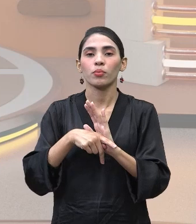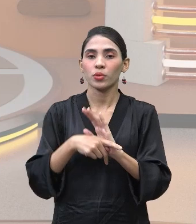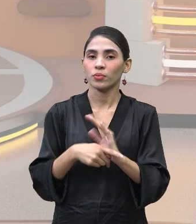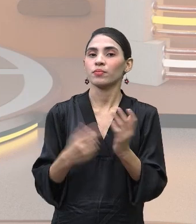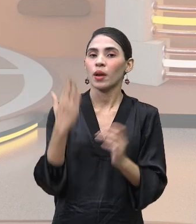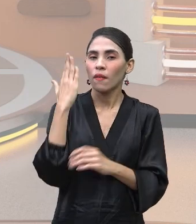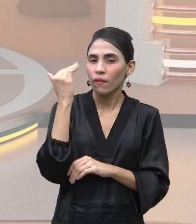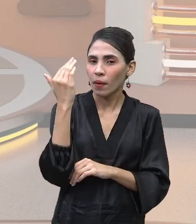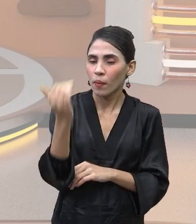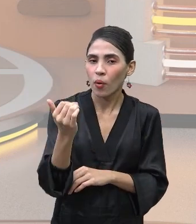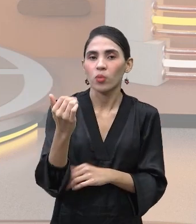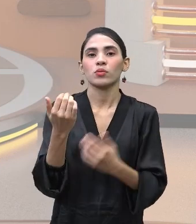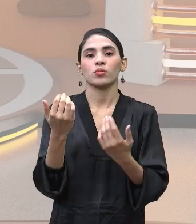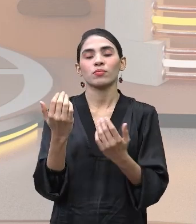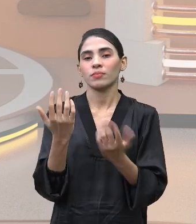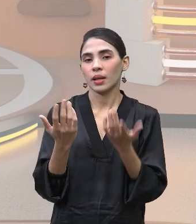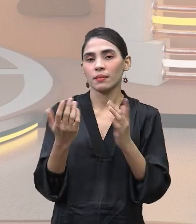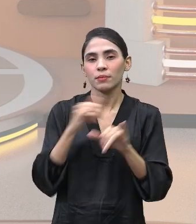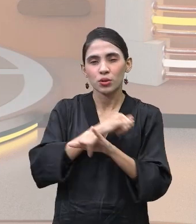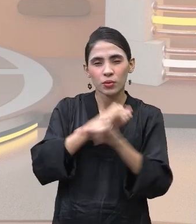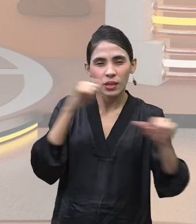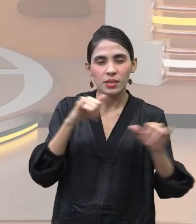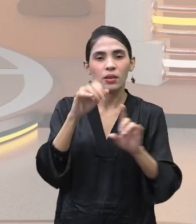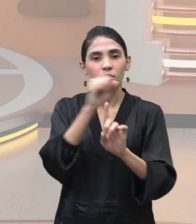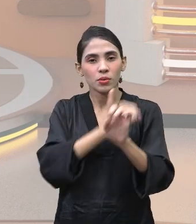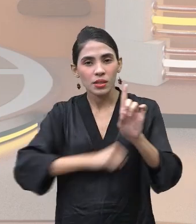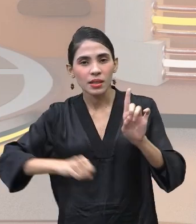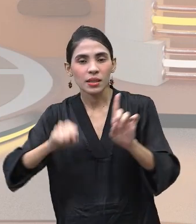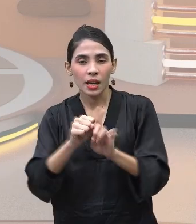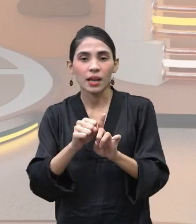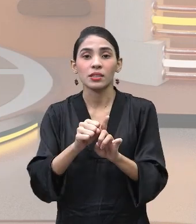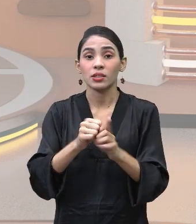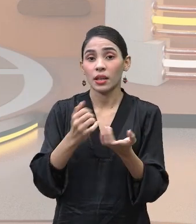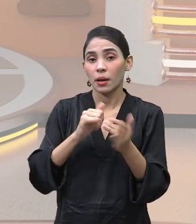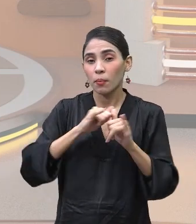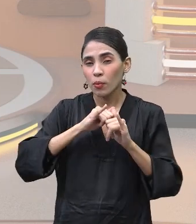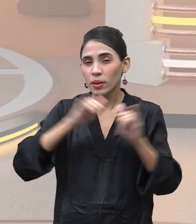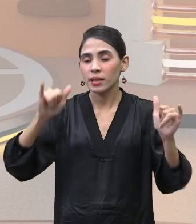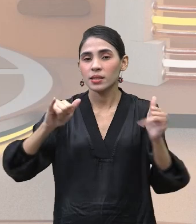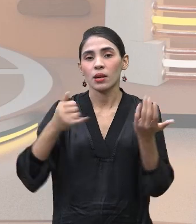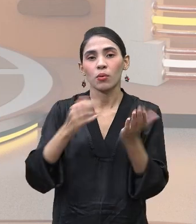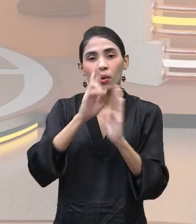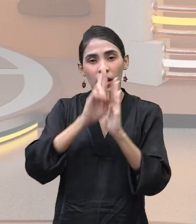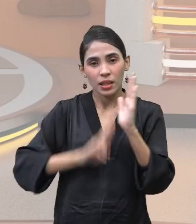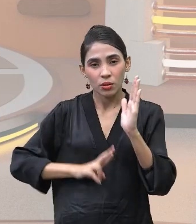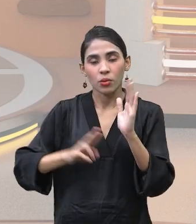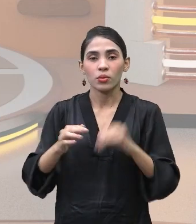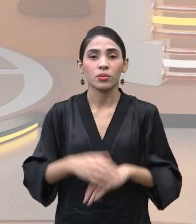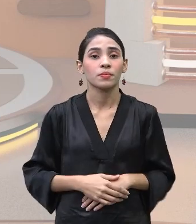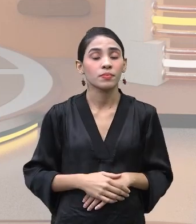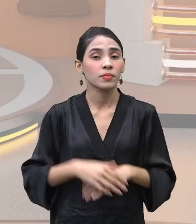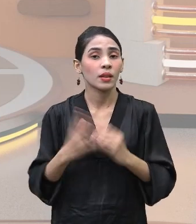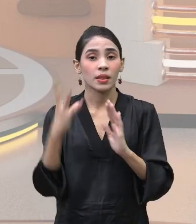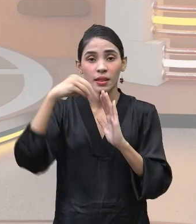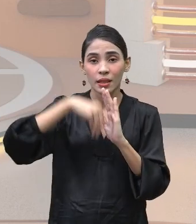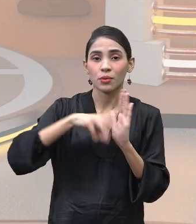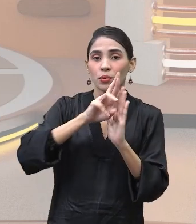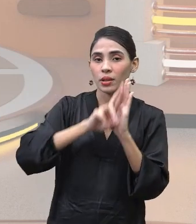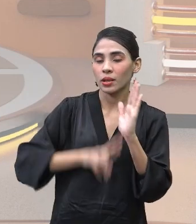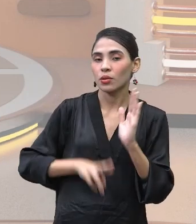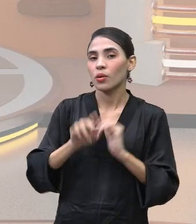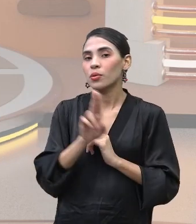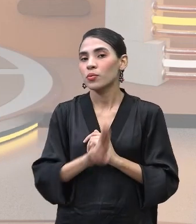prestígio na sociedade, né, a partir da publicação desse relatório. E nesse relatório eles utilizaram aí,